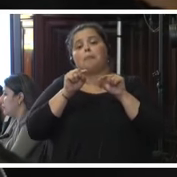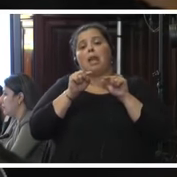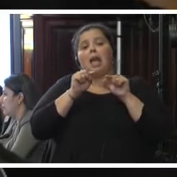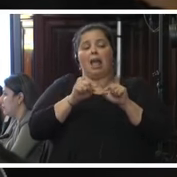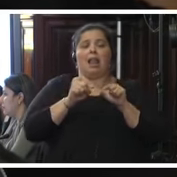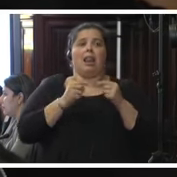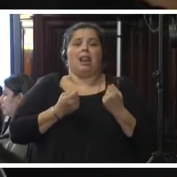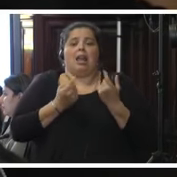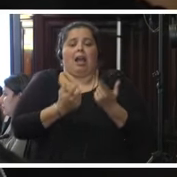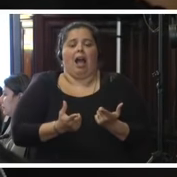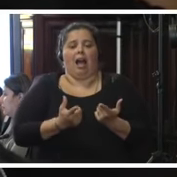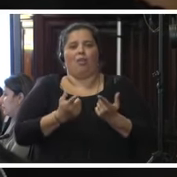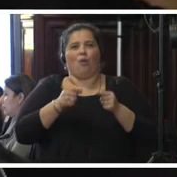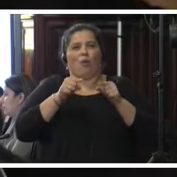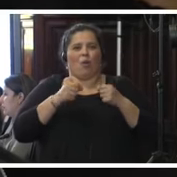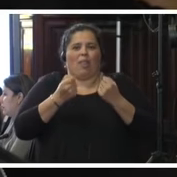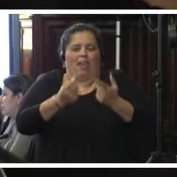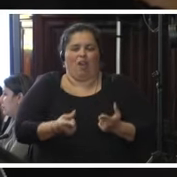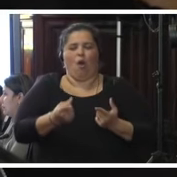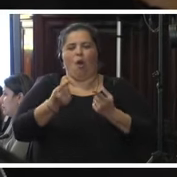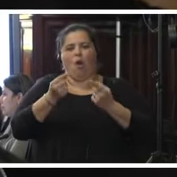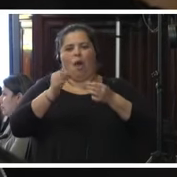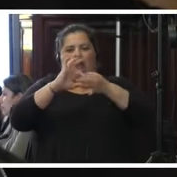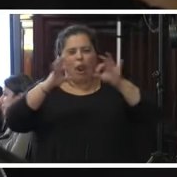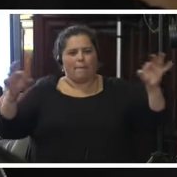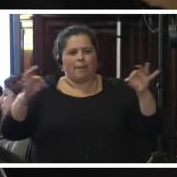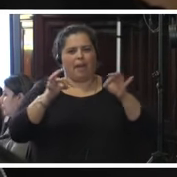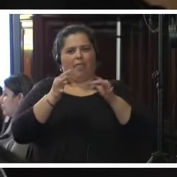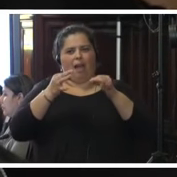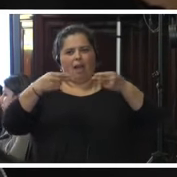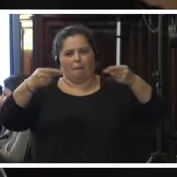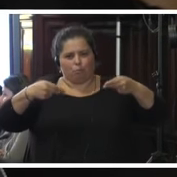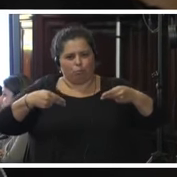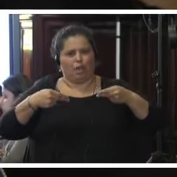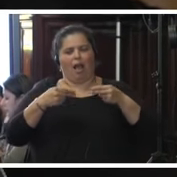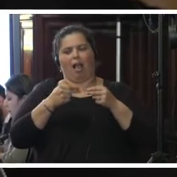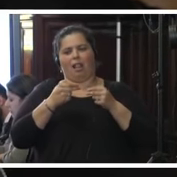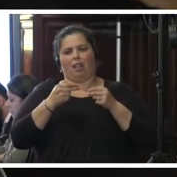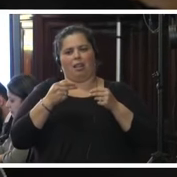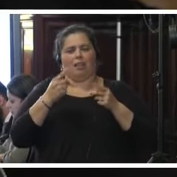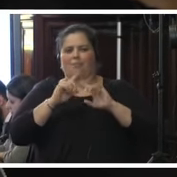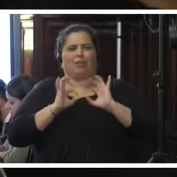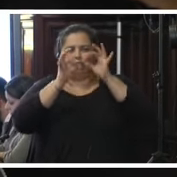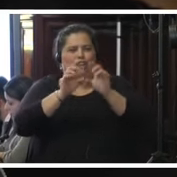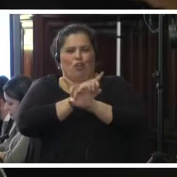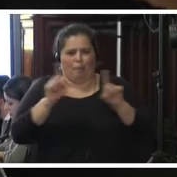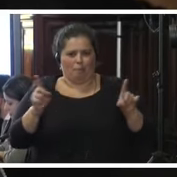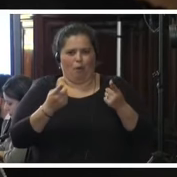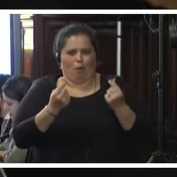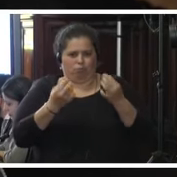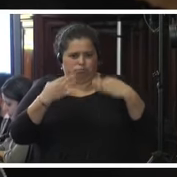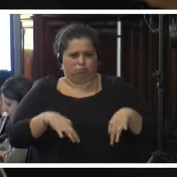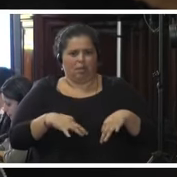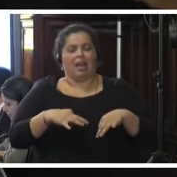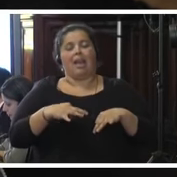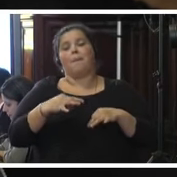não chegaram, e agora nós vemos o aumento de todas as estatísticas. A União Federal doou para o Estado do Rio de Janeiro,